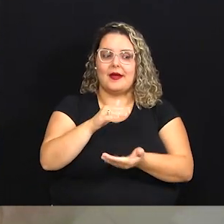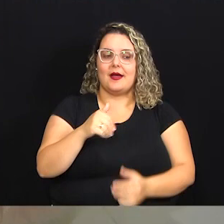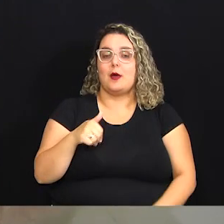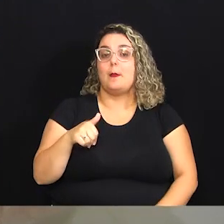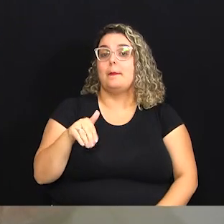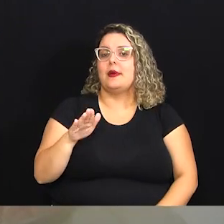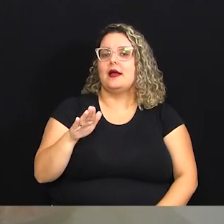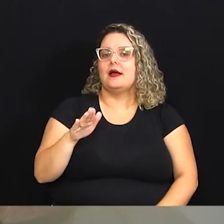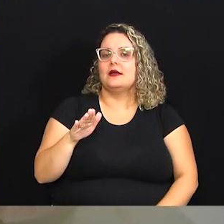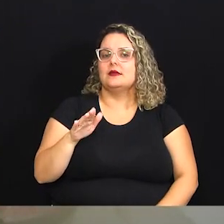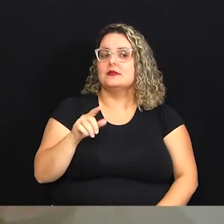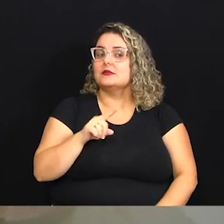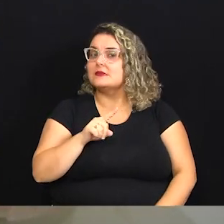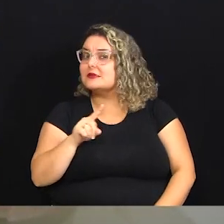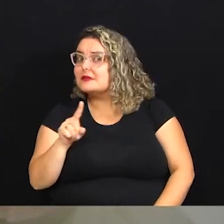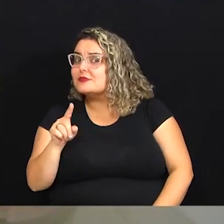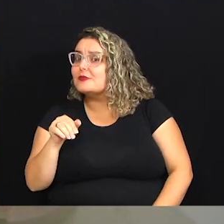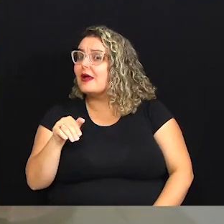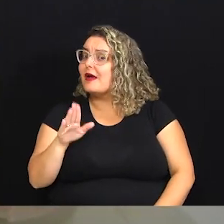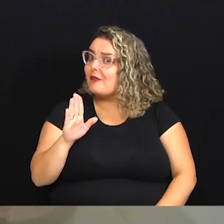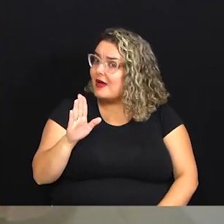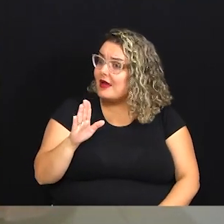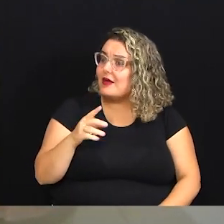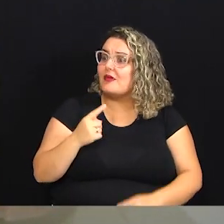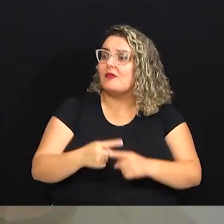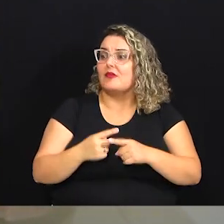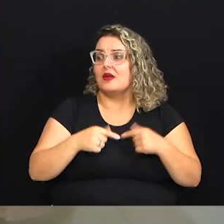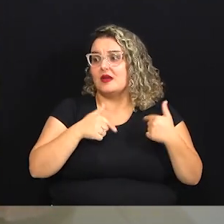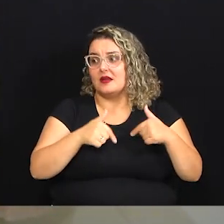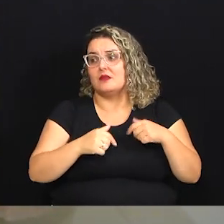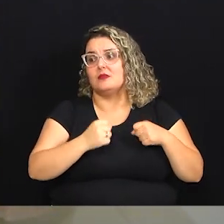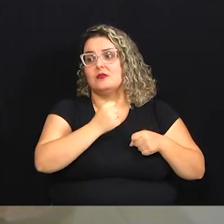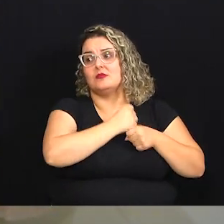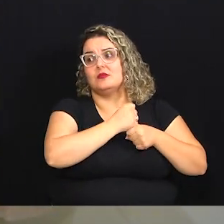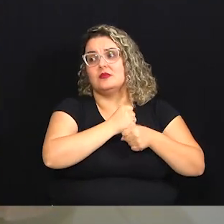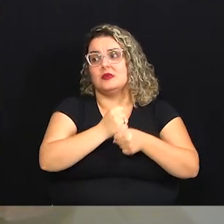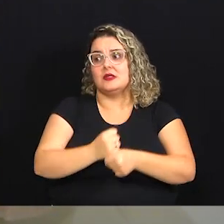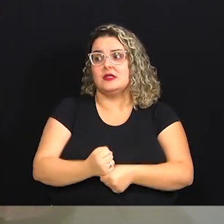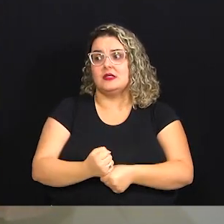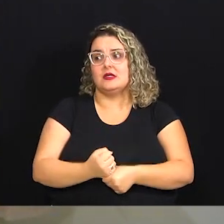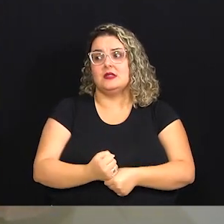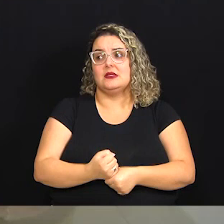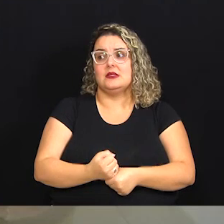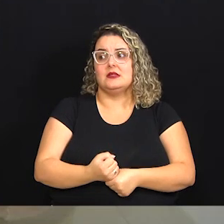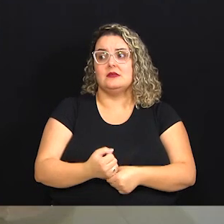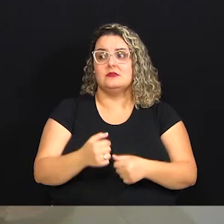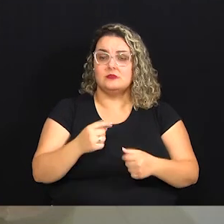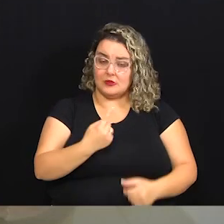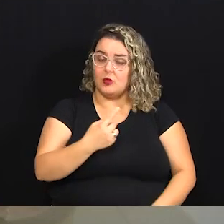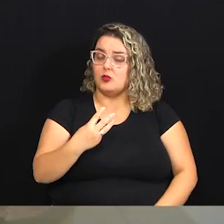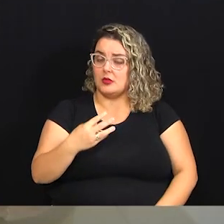opa, vai vir um a mais, não é exatamente um a mais, porque você trabalhou durante o ano todo para aquele